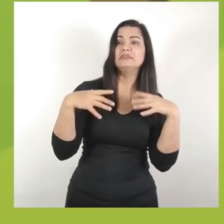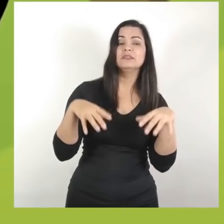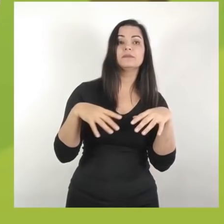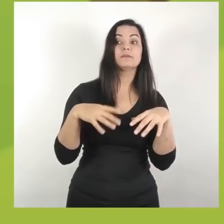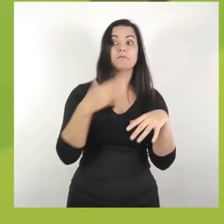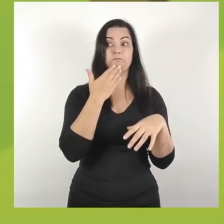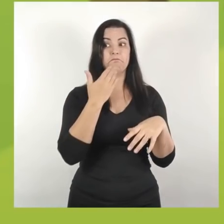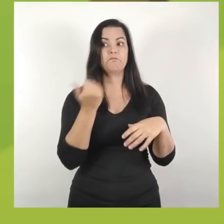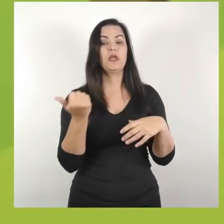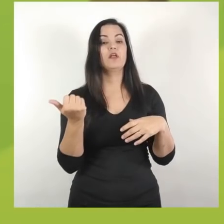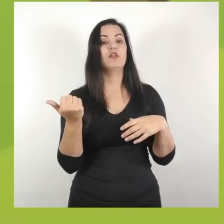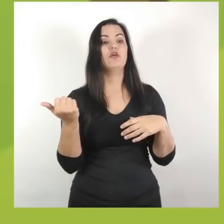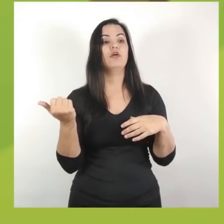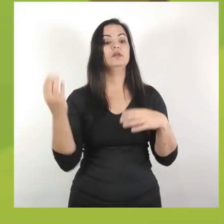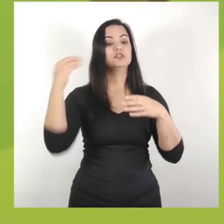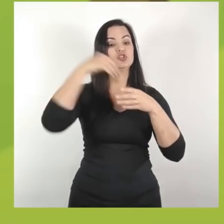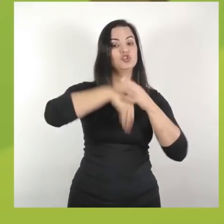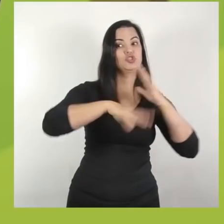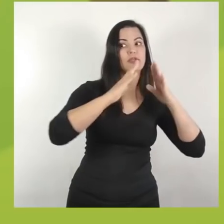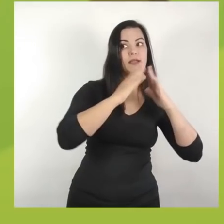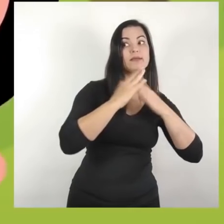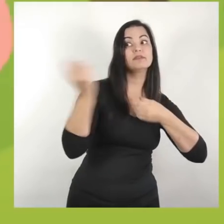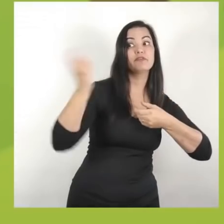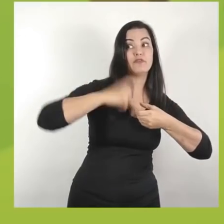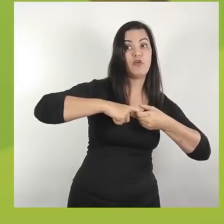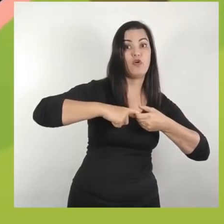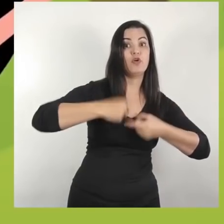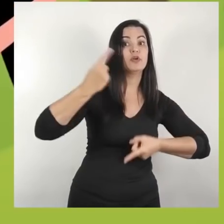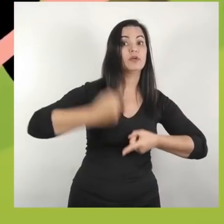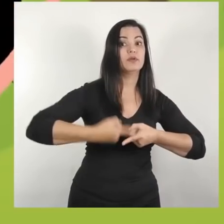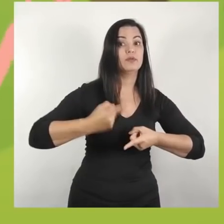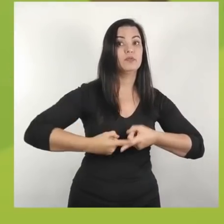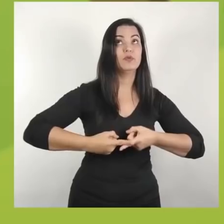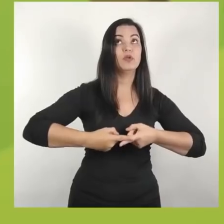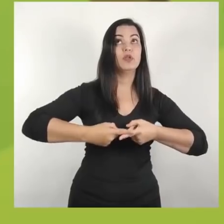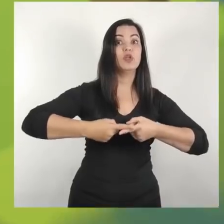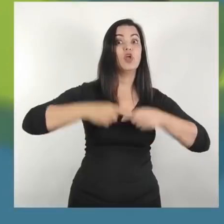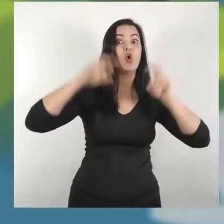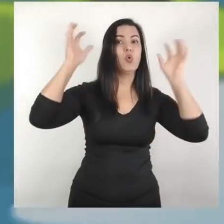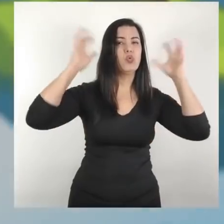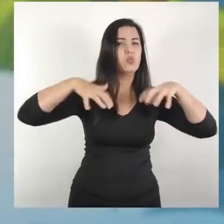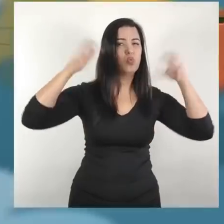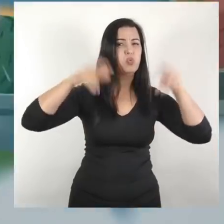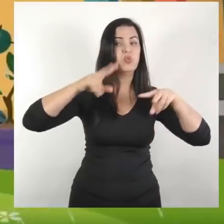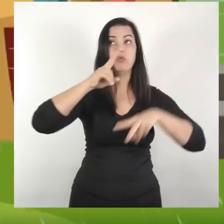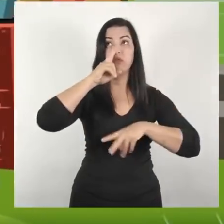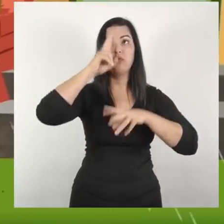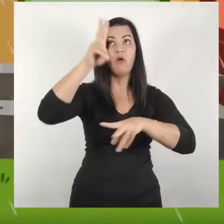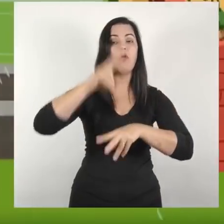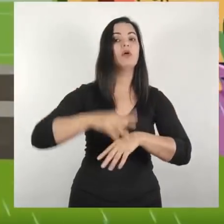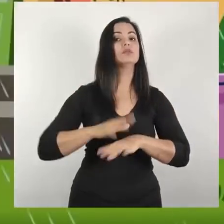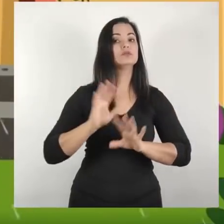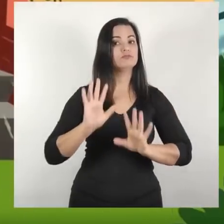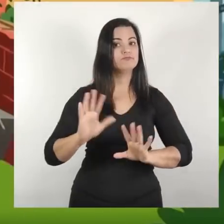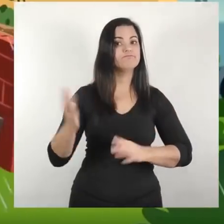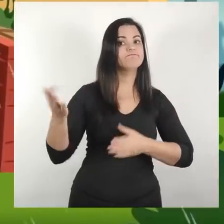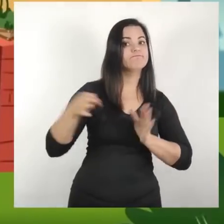É melhor a gente voltar pra dentro de casa. Parece que tá chegando uma tempestade.